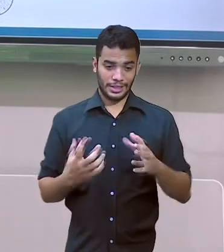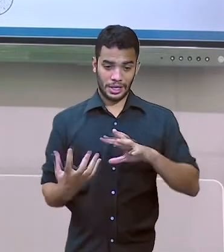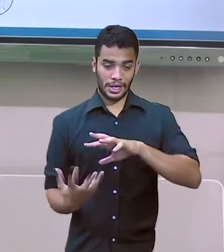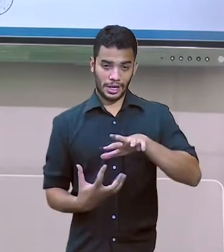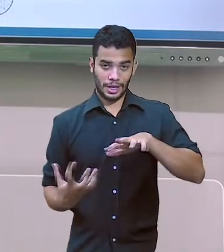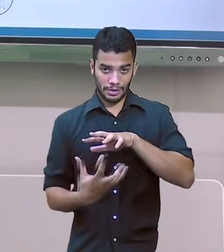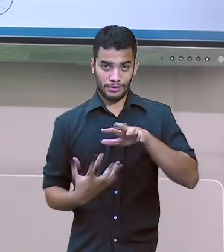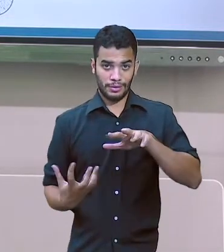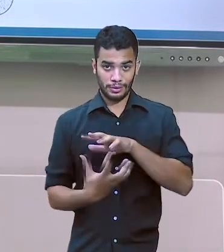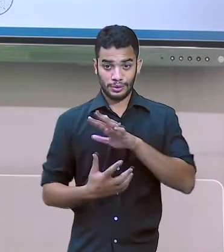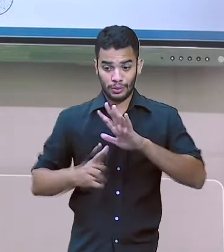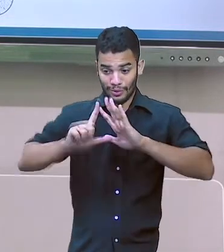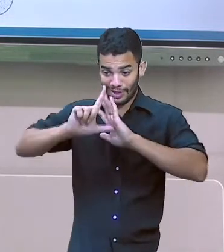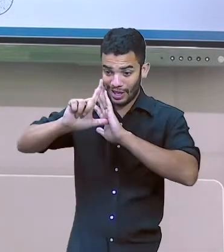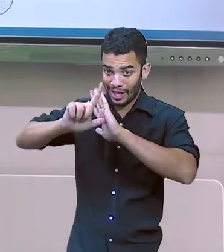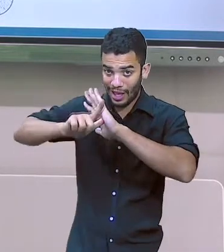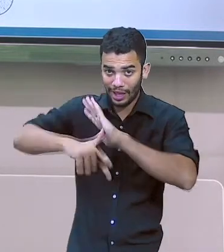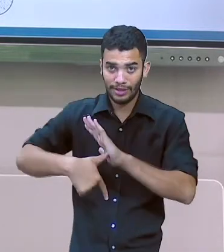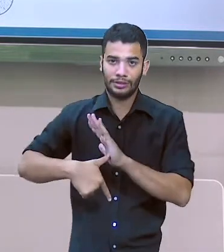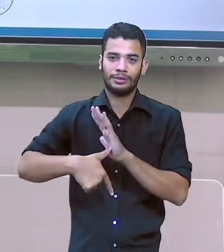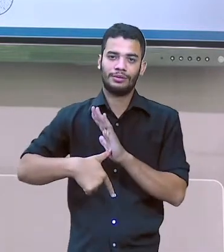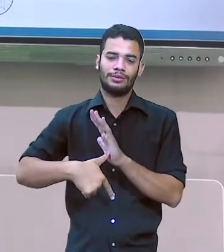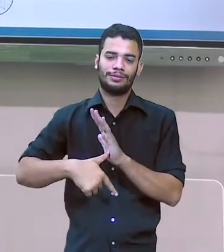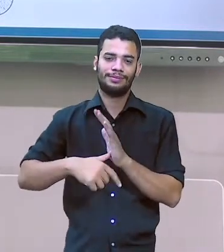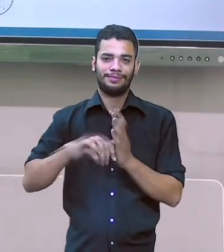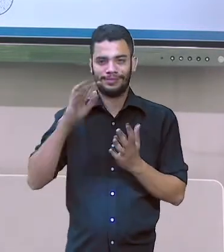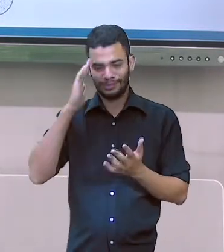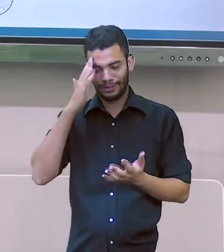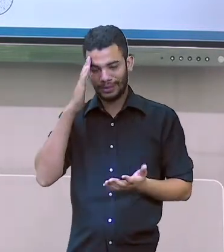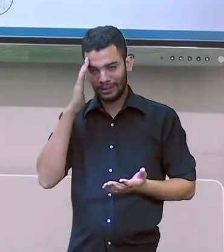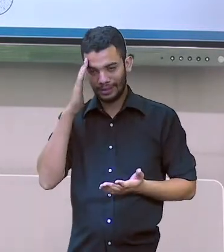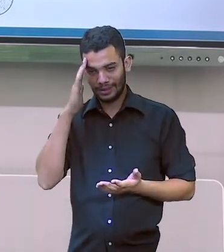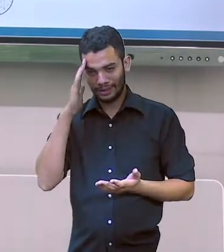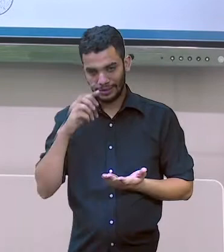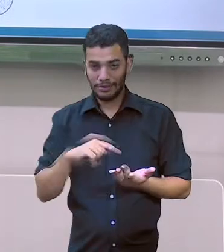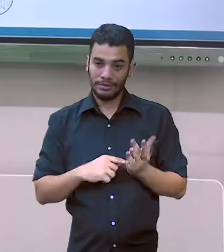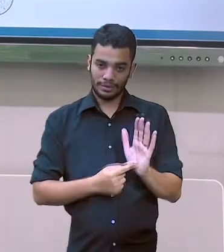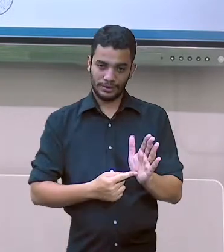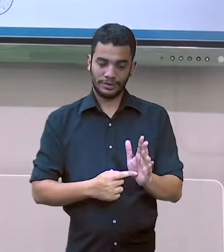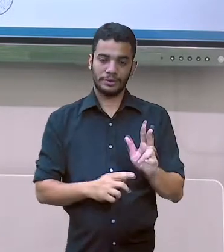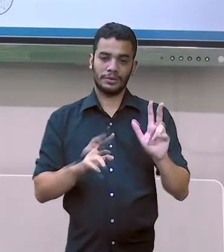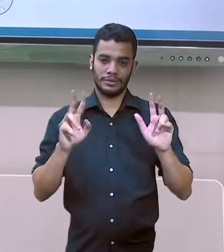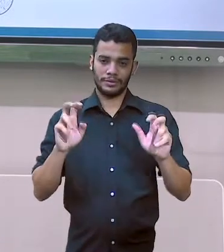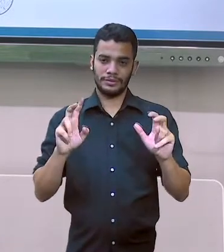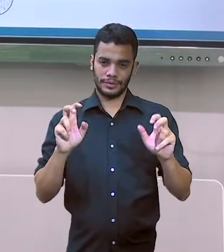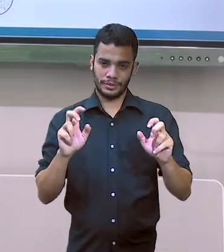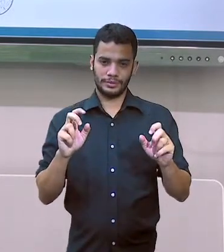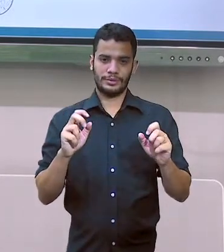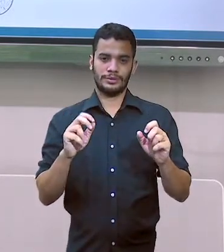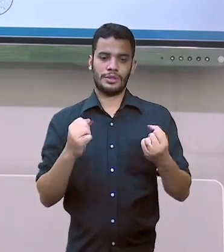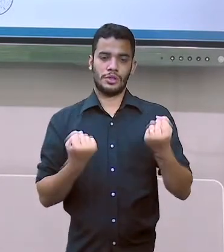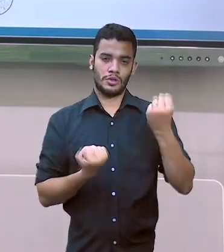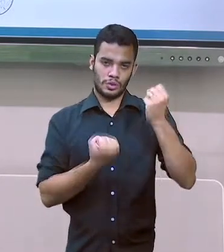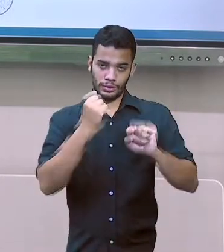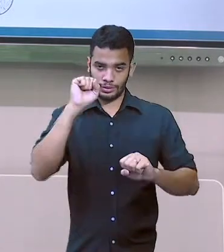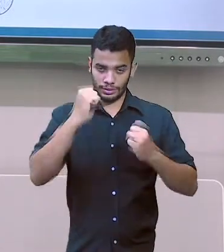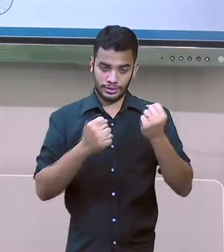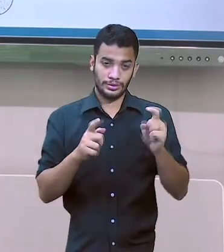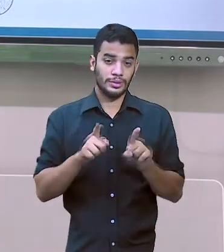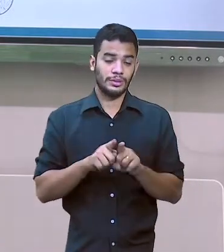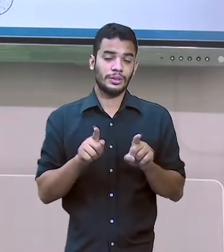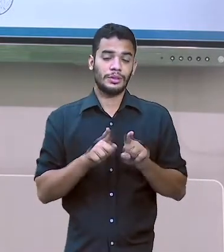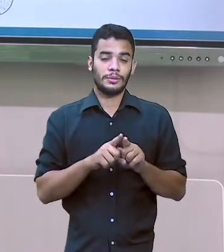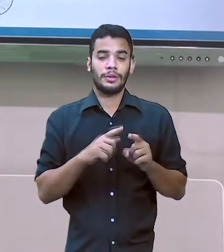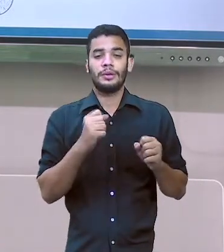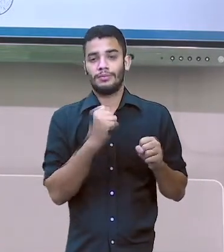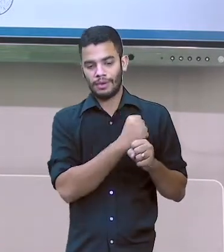industrialização, certo? Que é o tema da nossa aula, a industrialização e a urbanização. Os dois estão